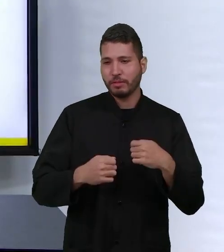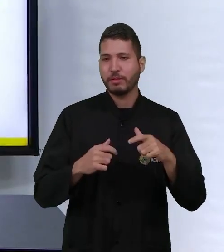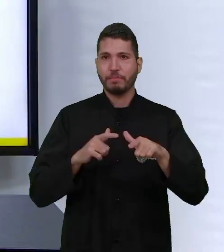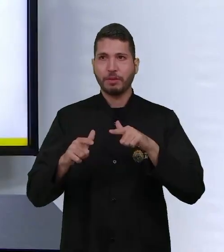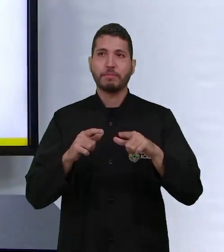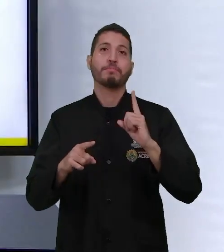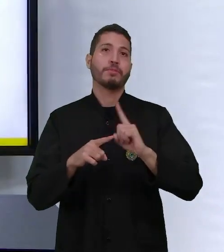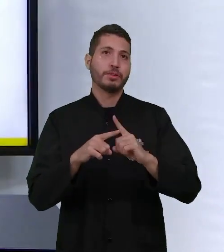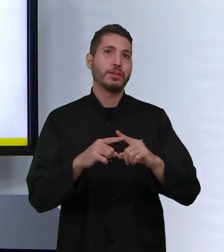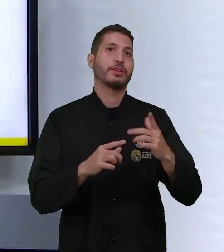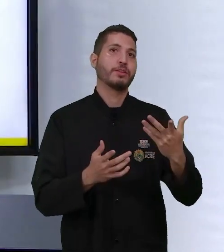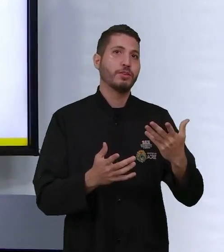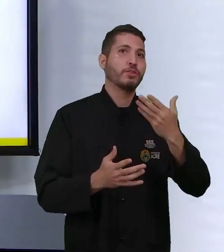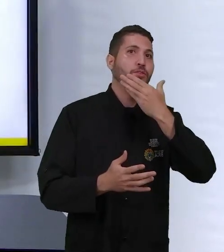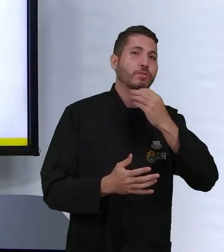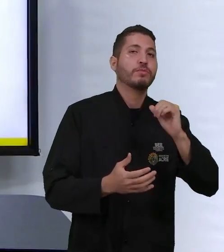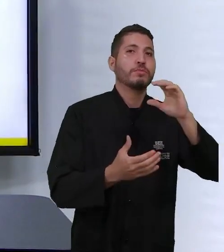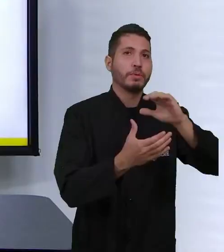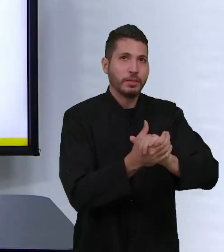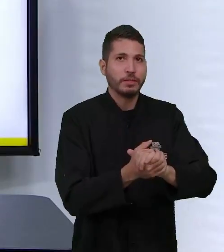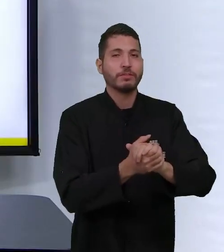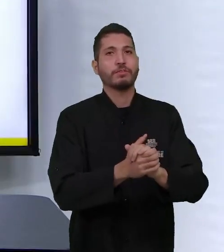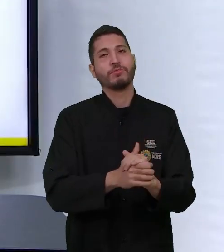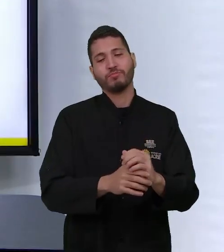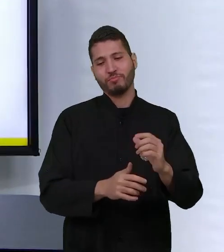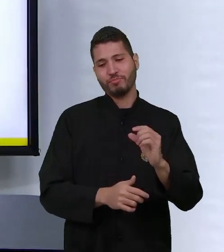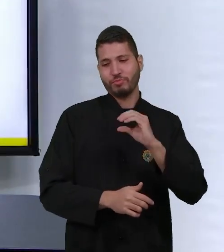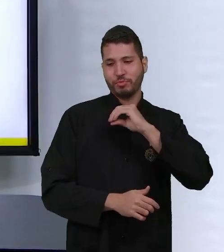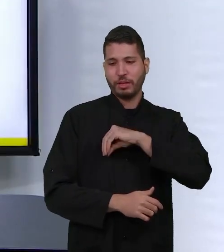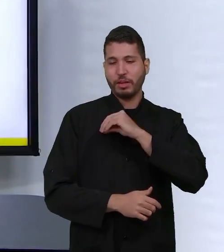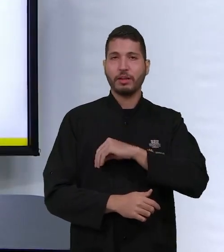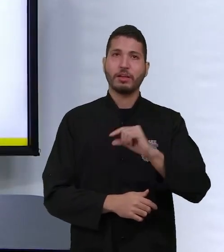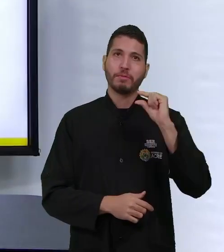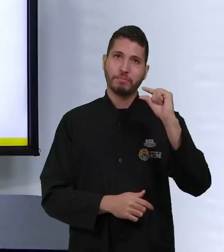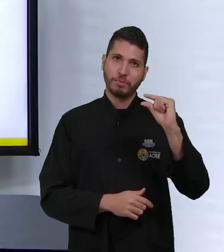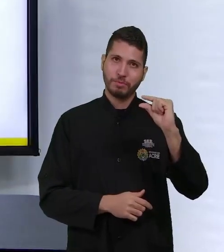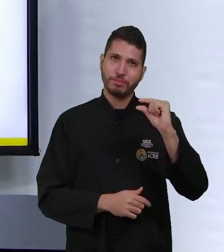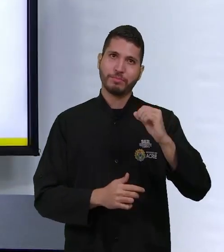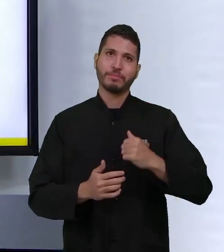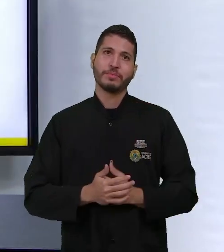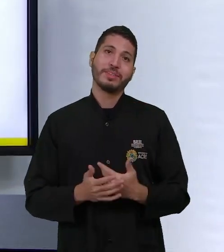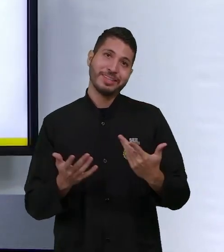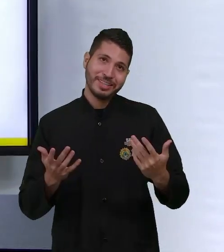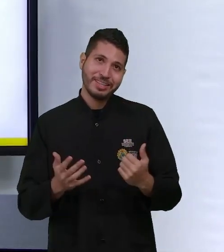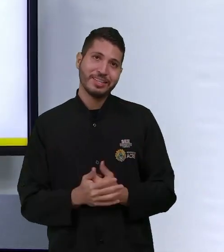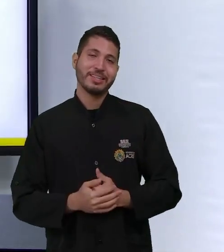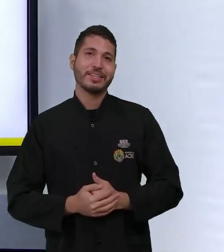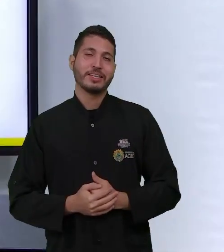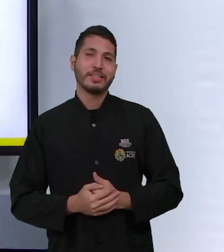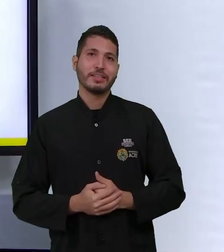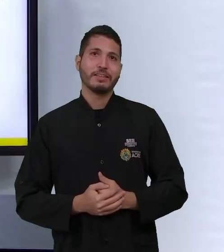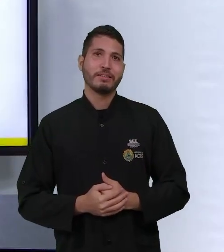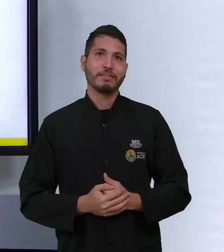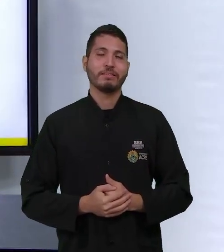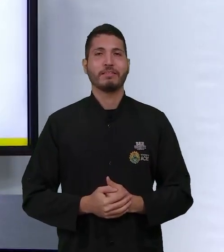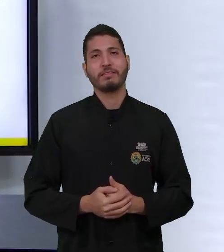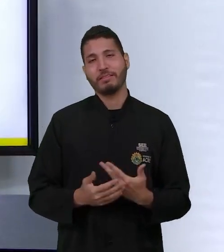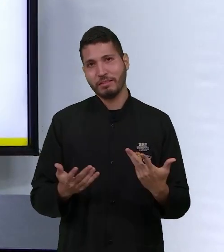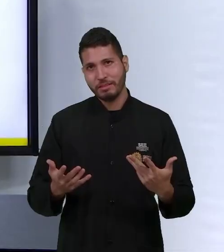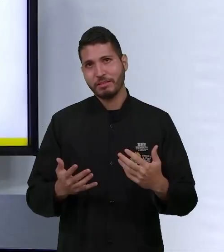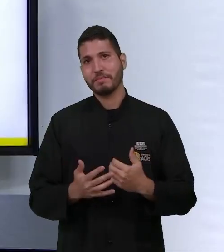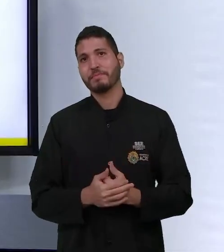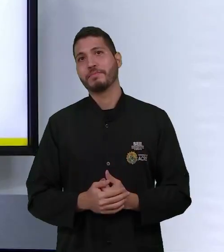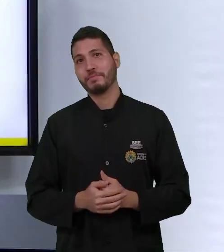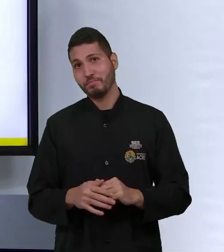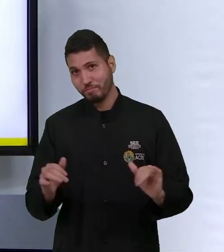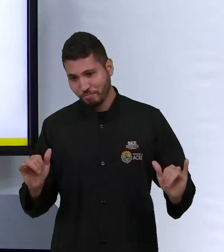eles utilizavam suas esposas, por quê? Pelo fato de serem mulher, elas ganhavam menos. Mas para ajudar no orçamento